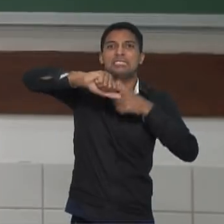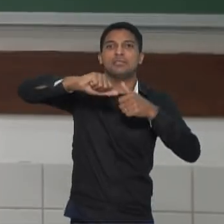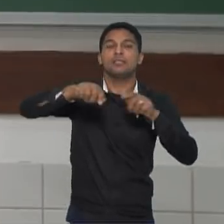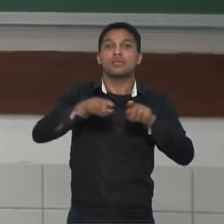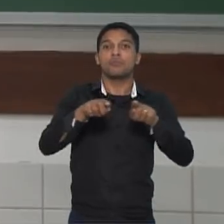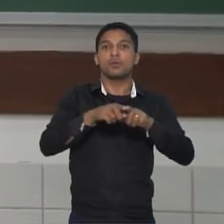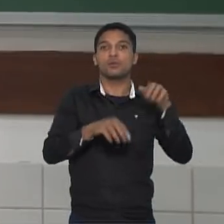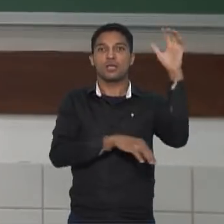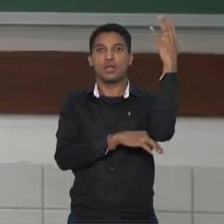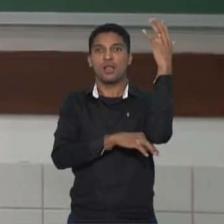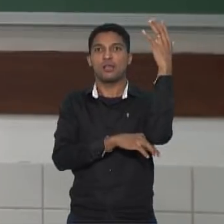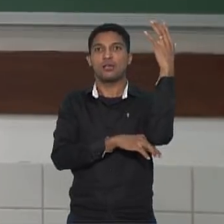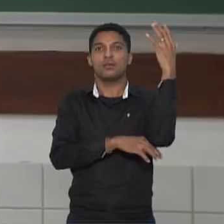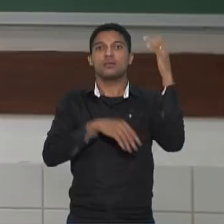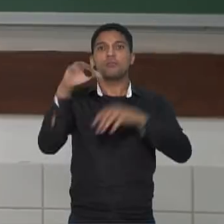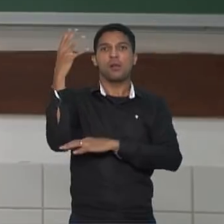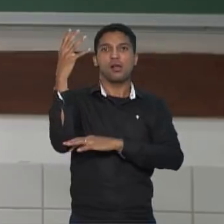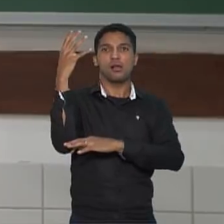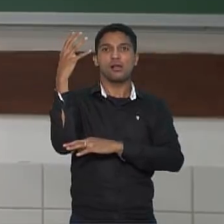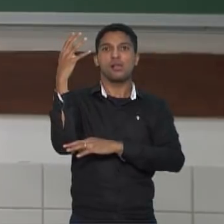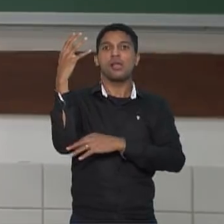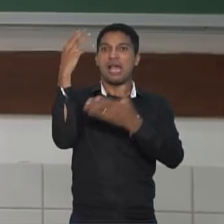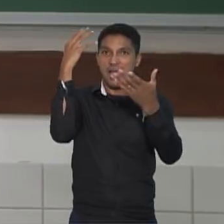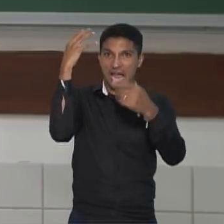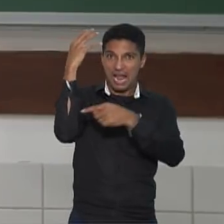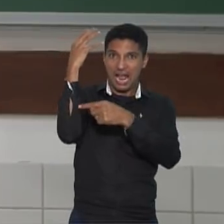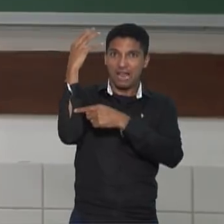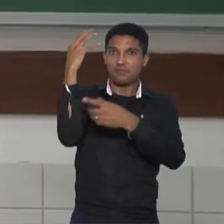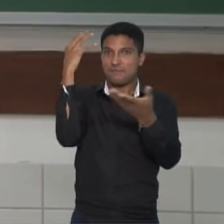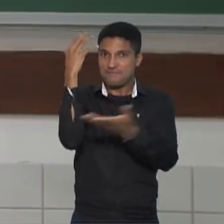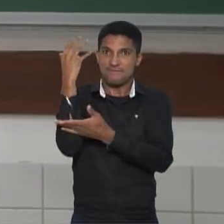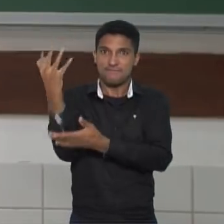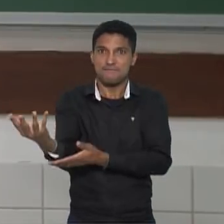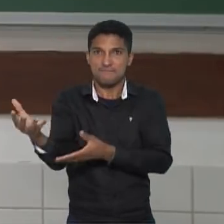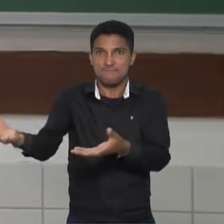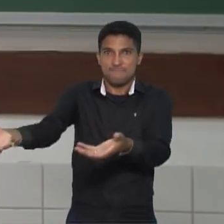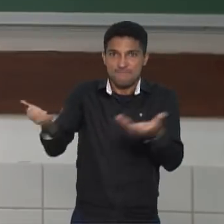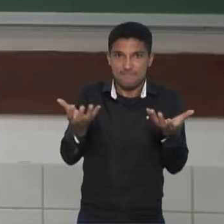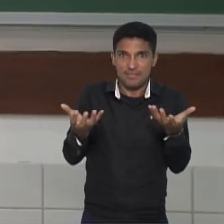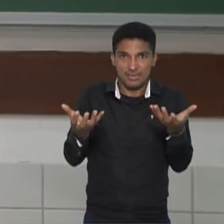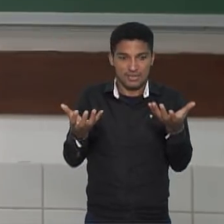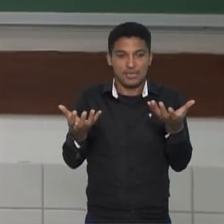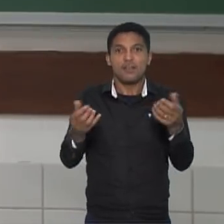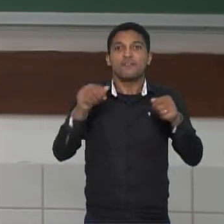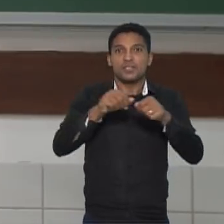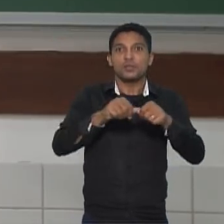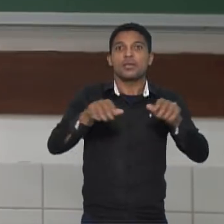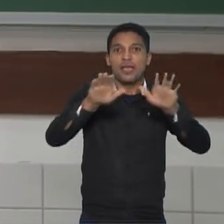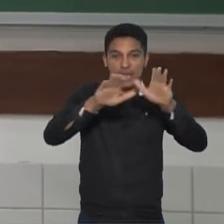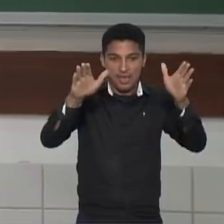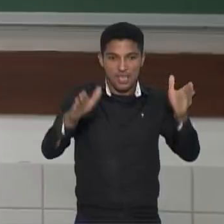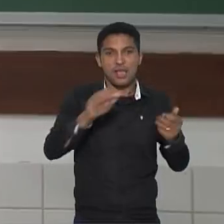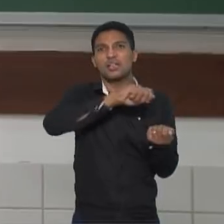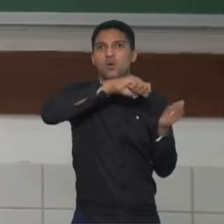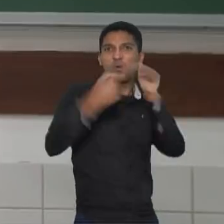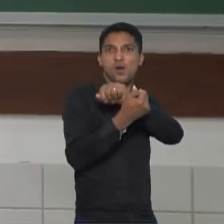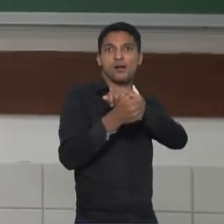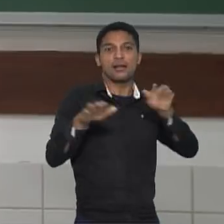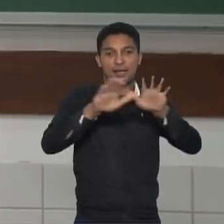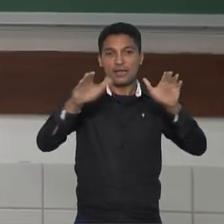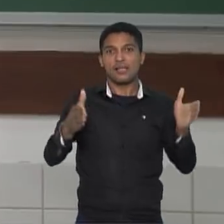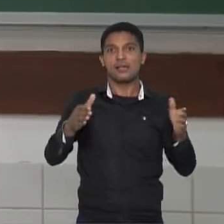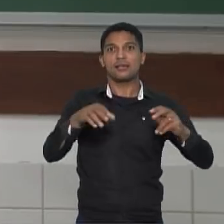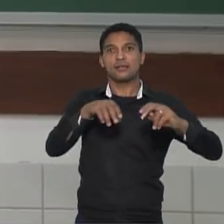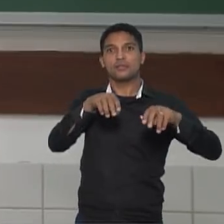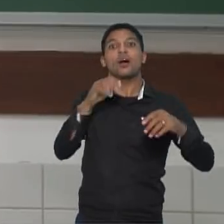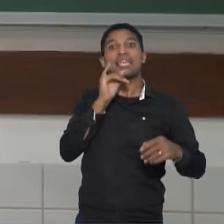coisas do nada, né? Então a gente vai pegar das árvores para fazer coisas de madeira, né? Para fazer a carteira, para fazer o quadro. E